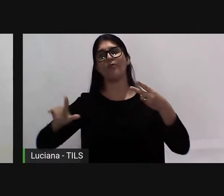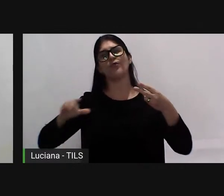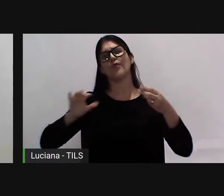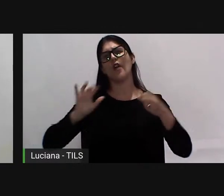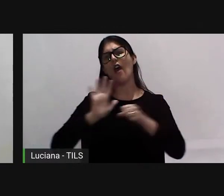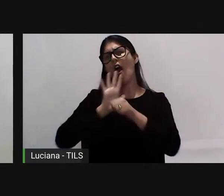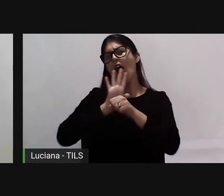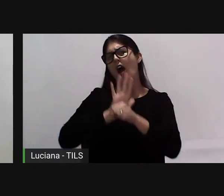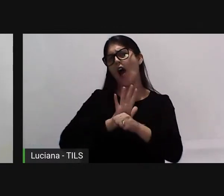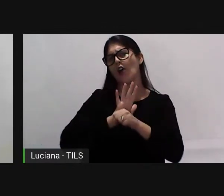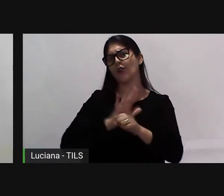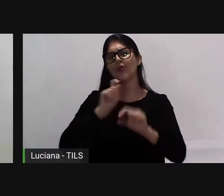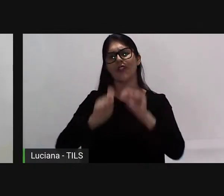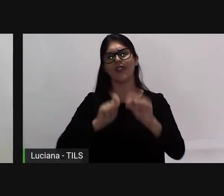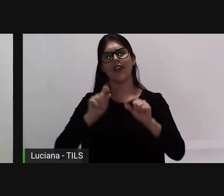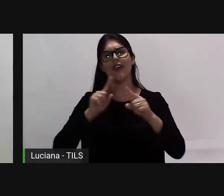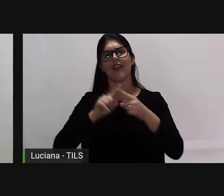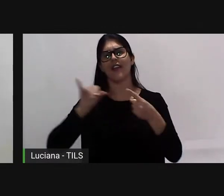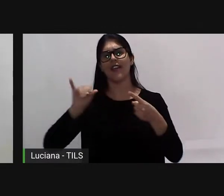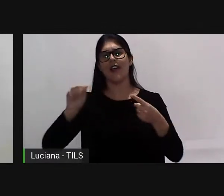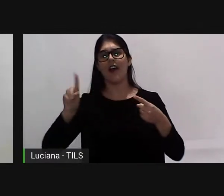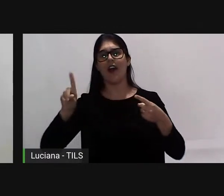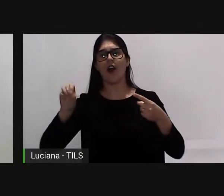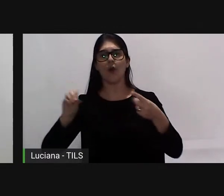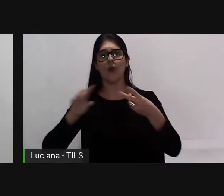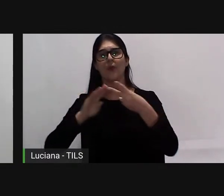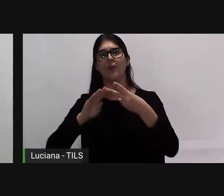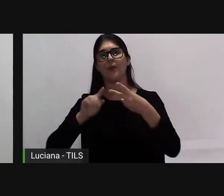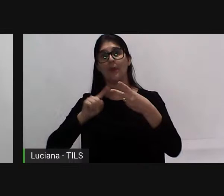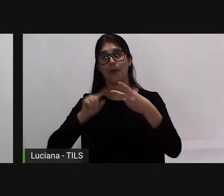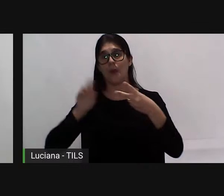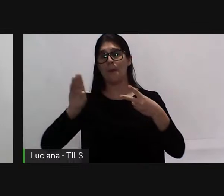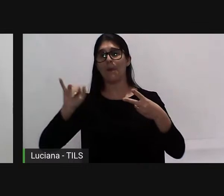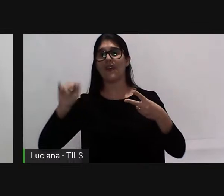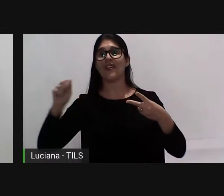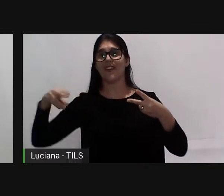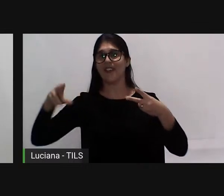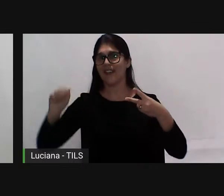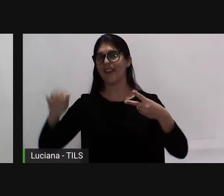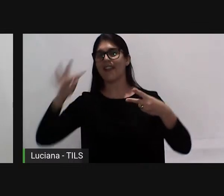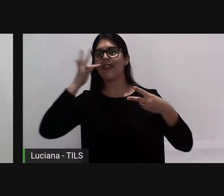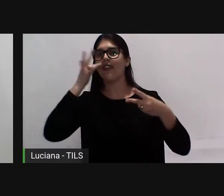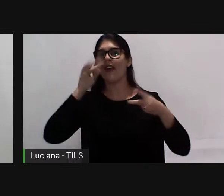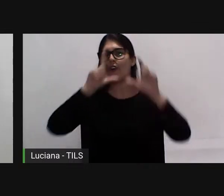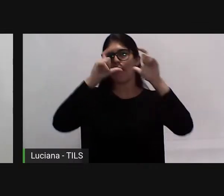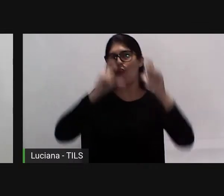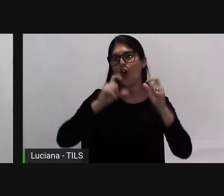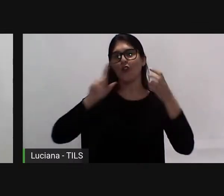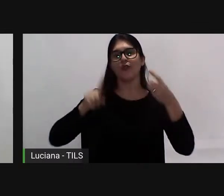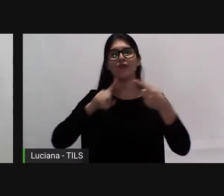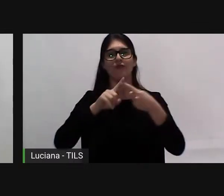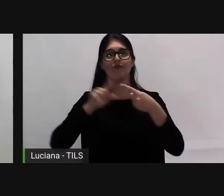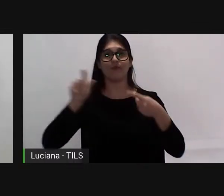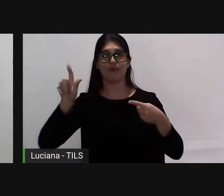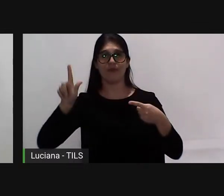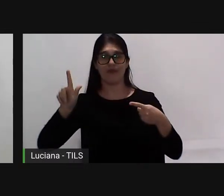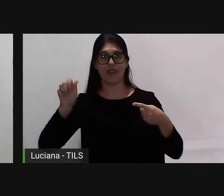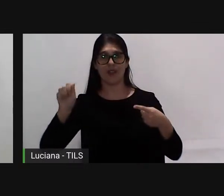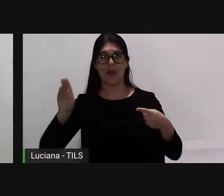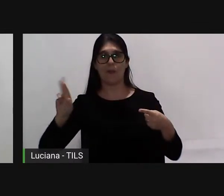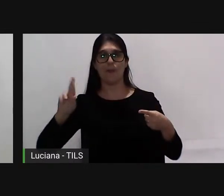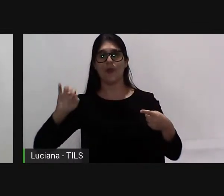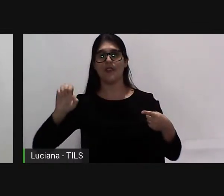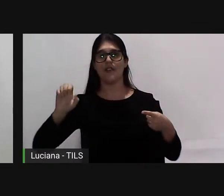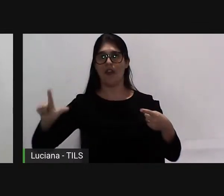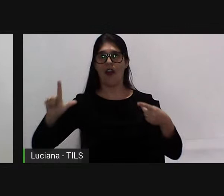Iago Borba e da Bianca Gil, técnico em processos fotográficos, do Gabriel Molina, do quarto ano do